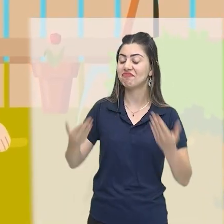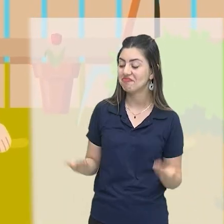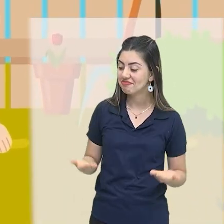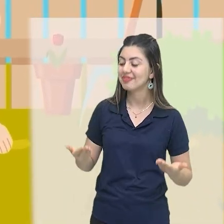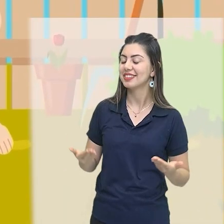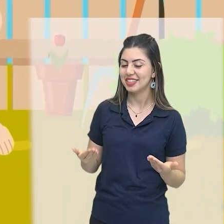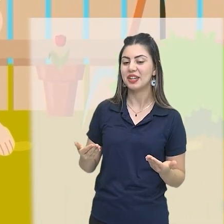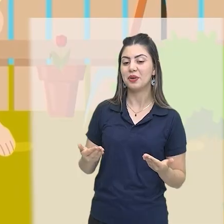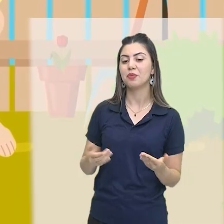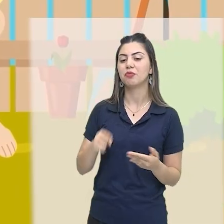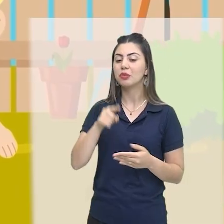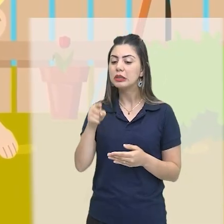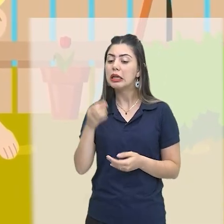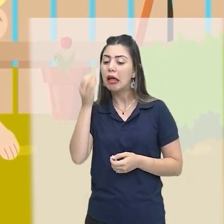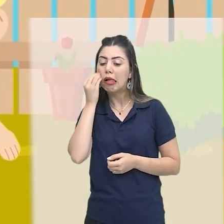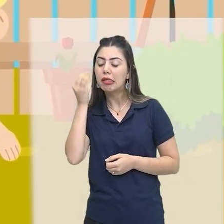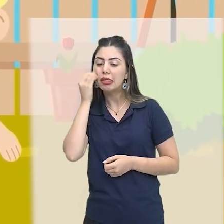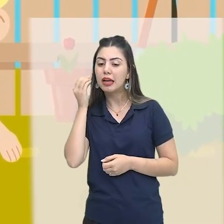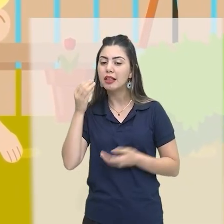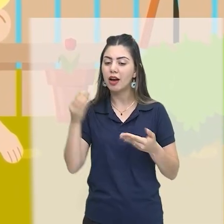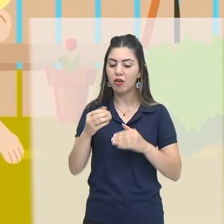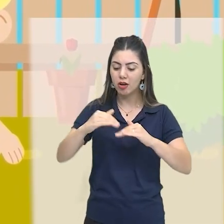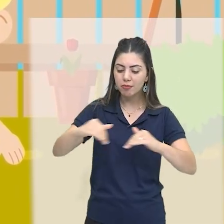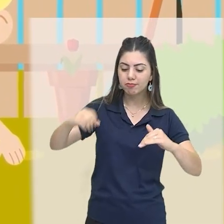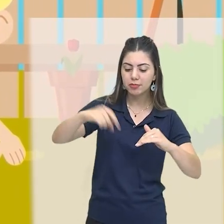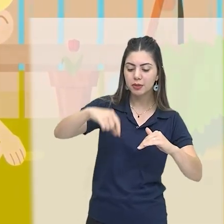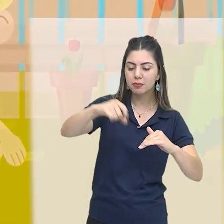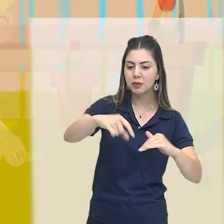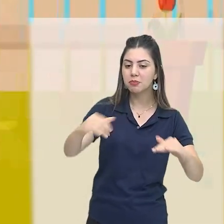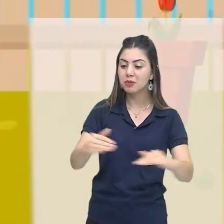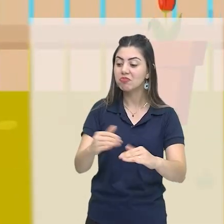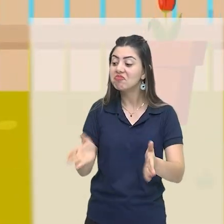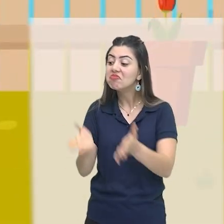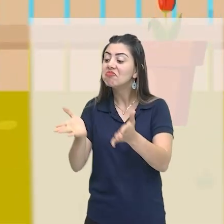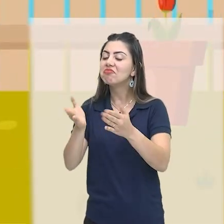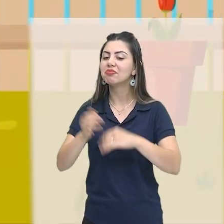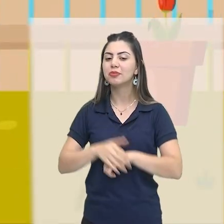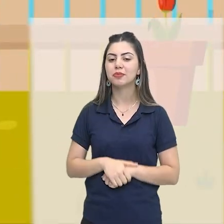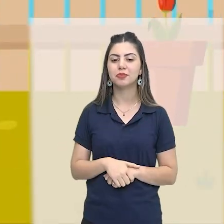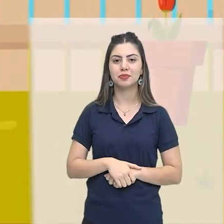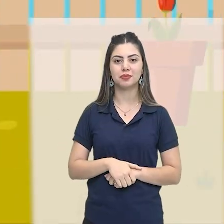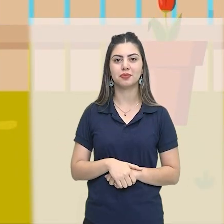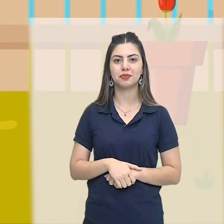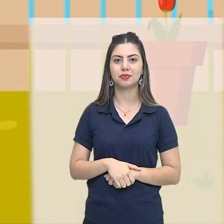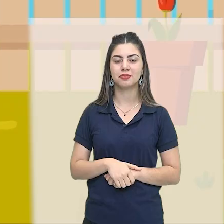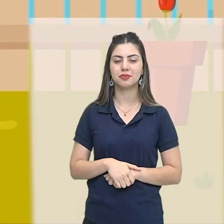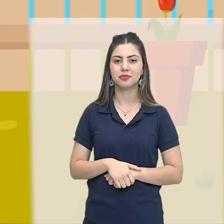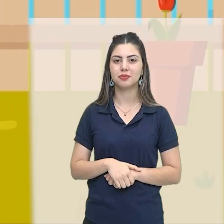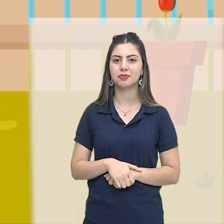Tistu, tente plantar estas sementes.